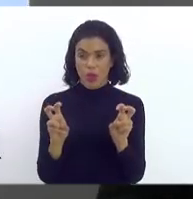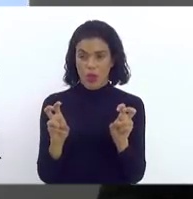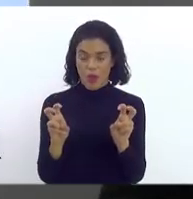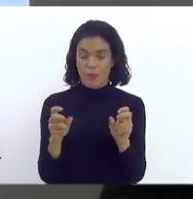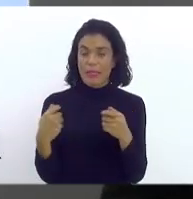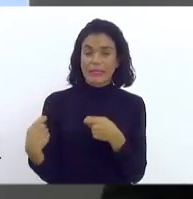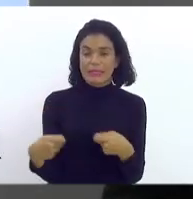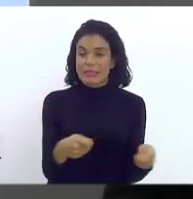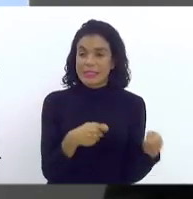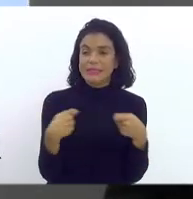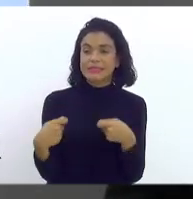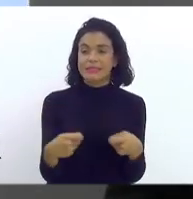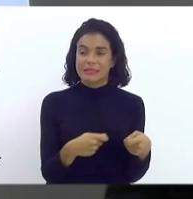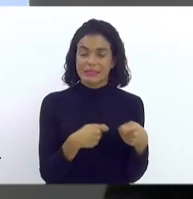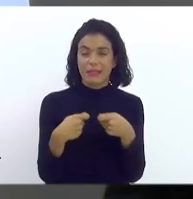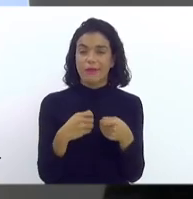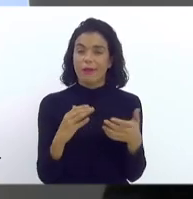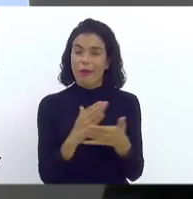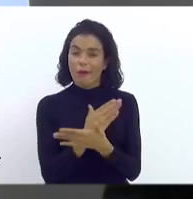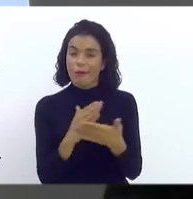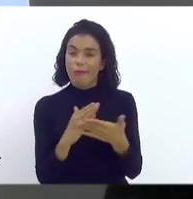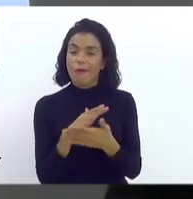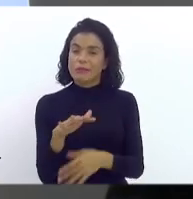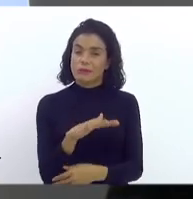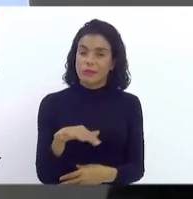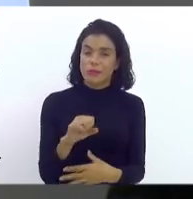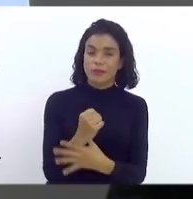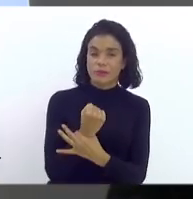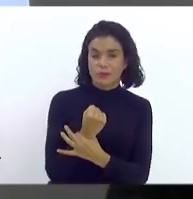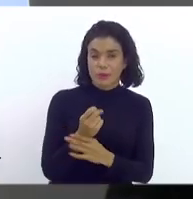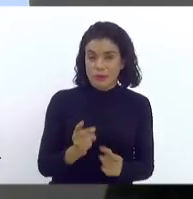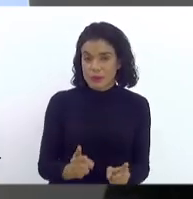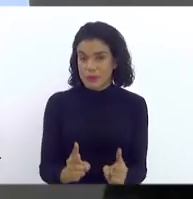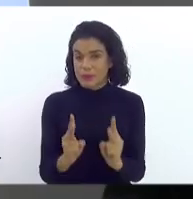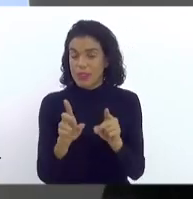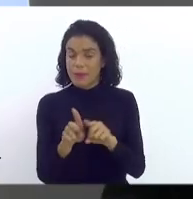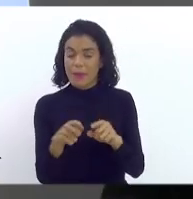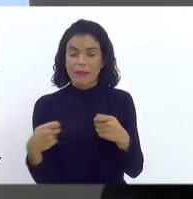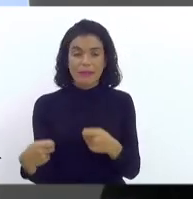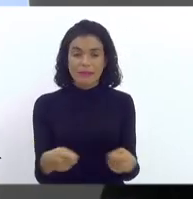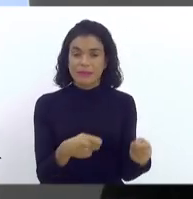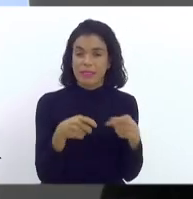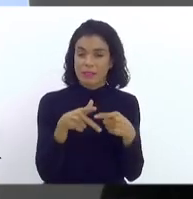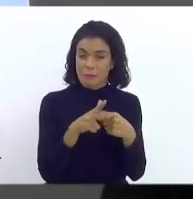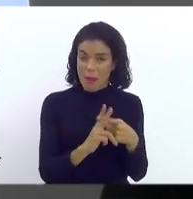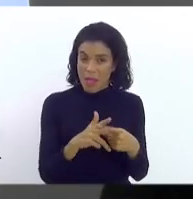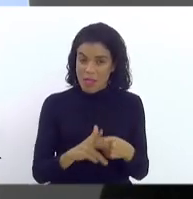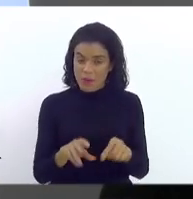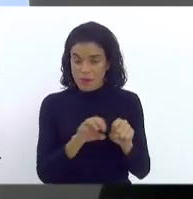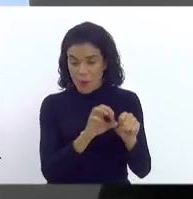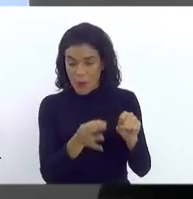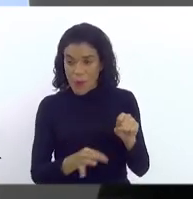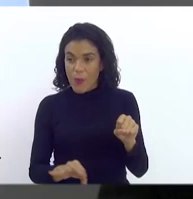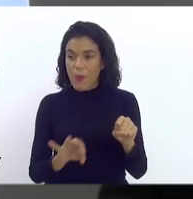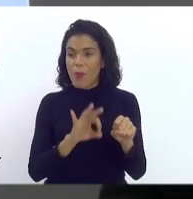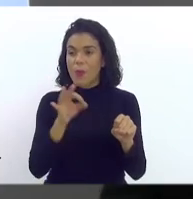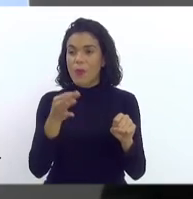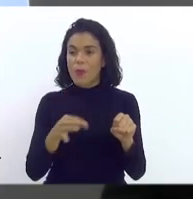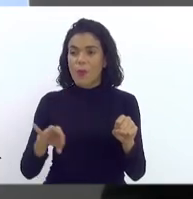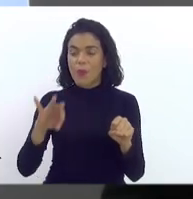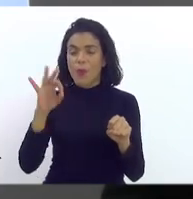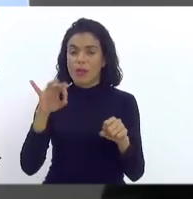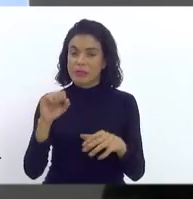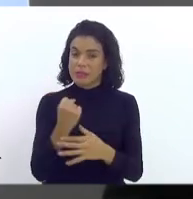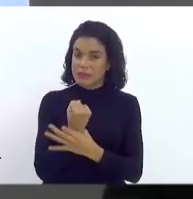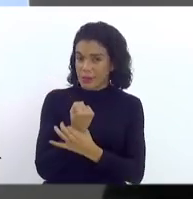sobre a necessidade de algumas condições de segurança serem mantidas, a necessidade da manutenção das suas instalações em condições